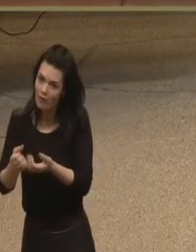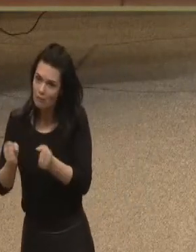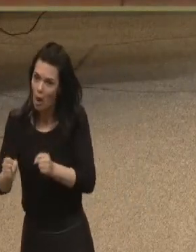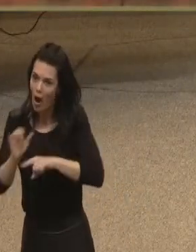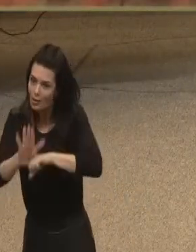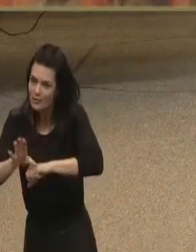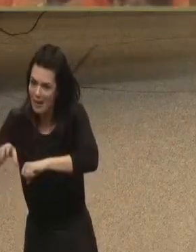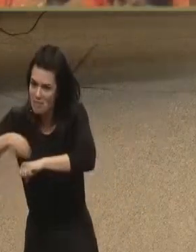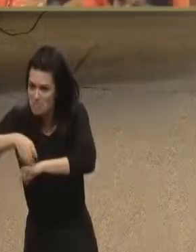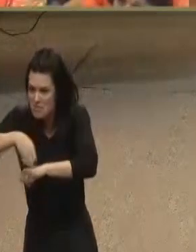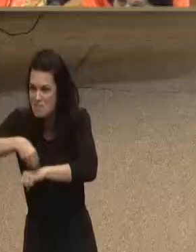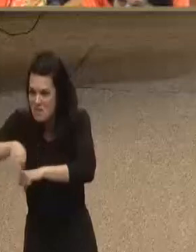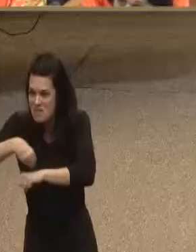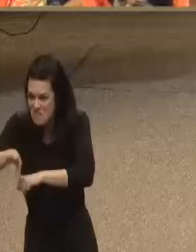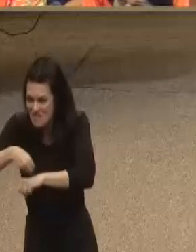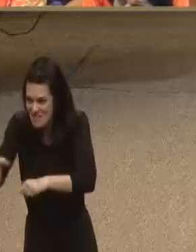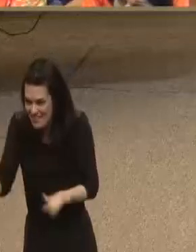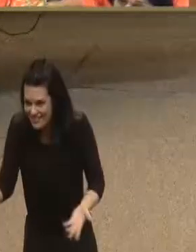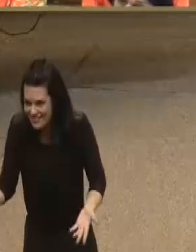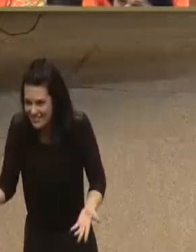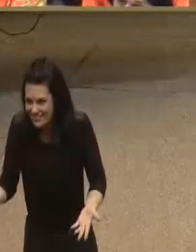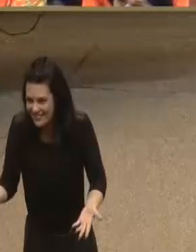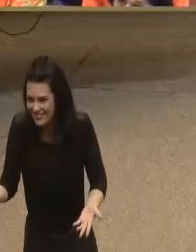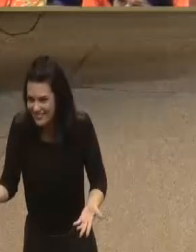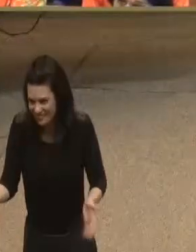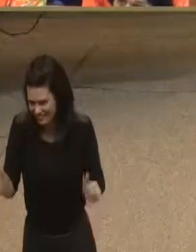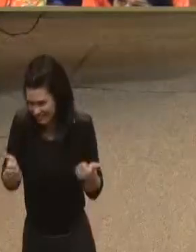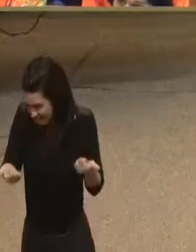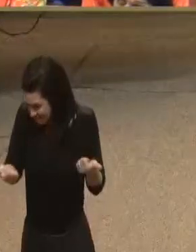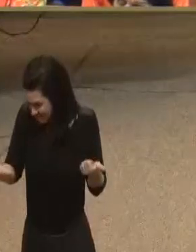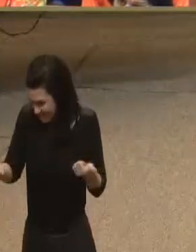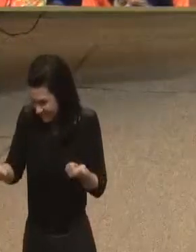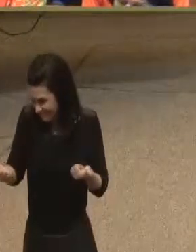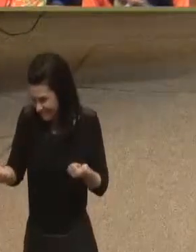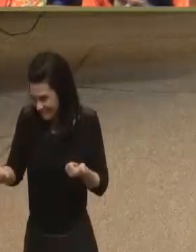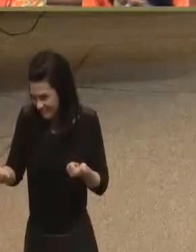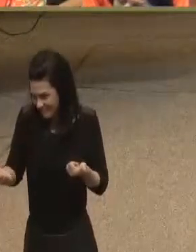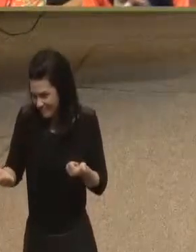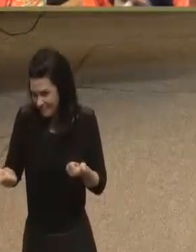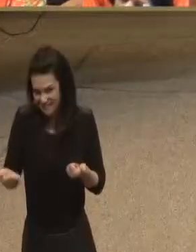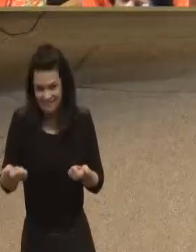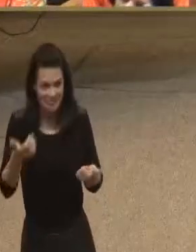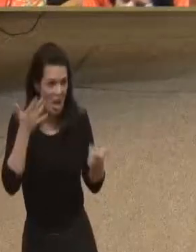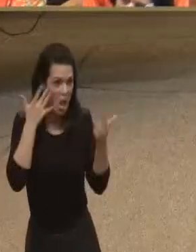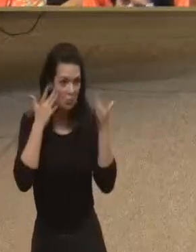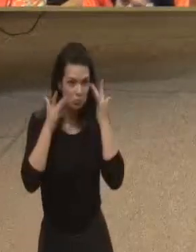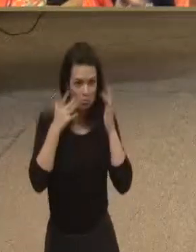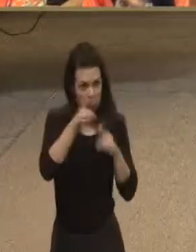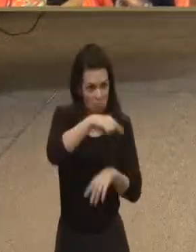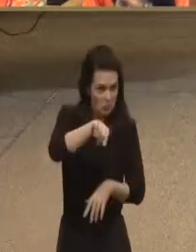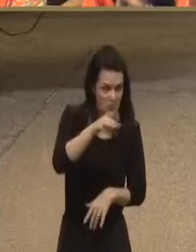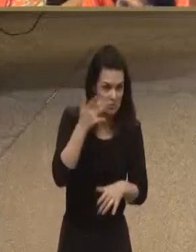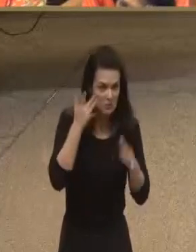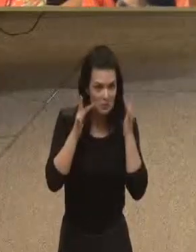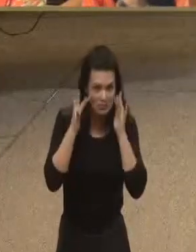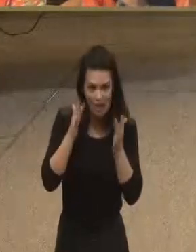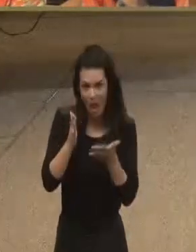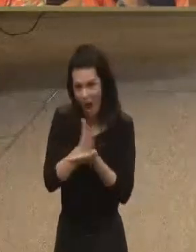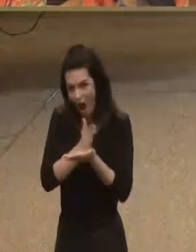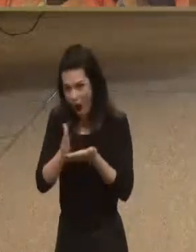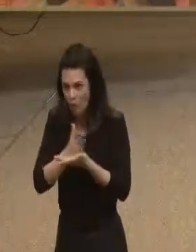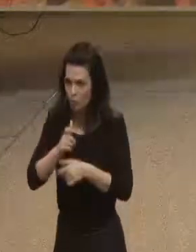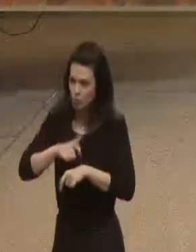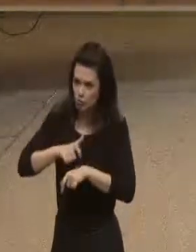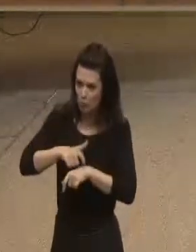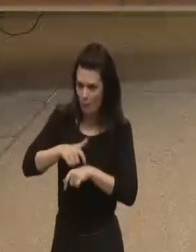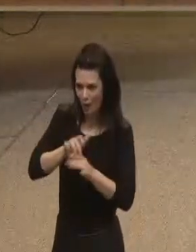mensagem nossa chegar até eles. Eu não sei você, mas eu tenho tido o privilégio de algumas vezes